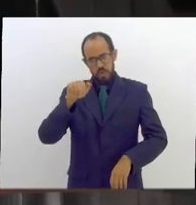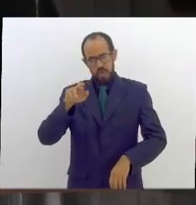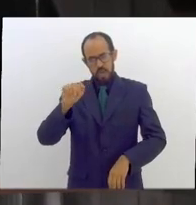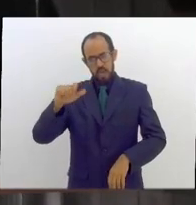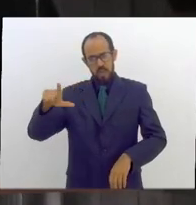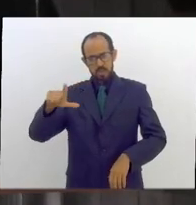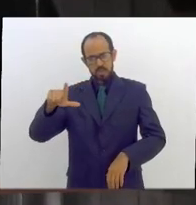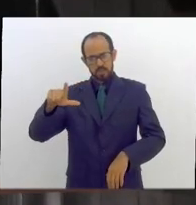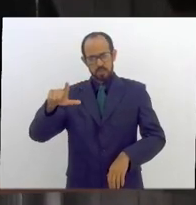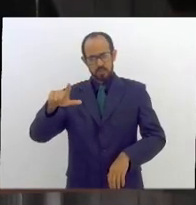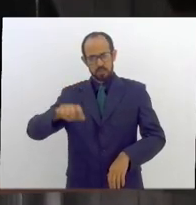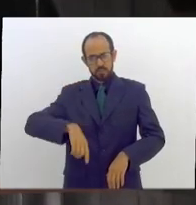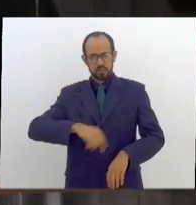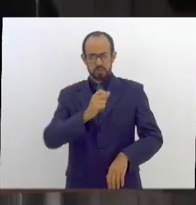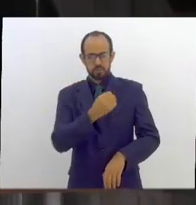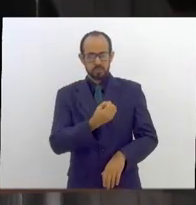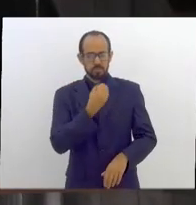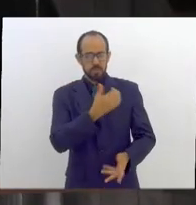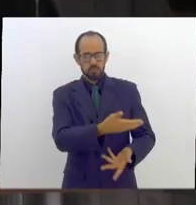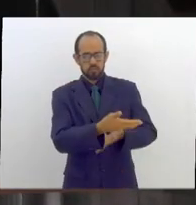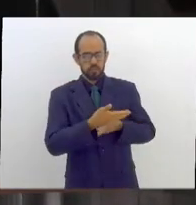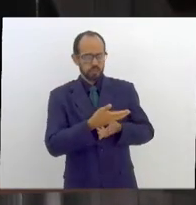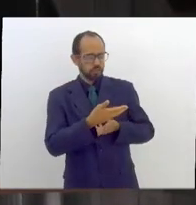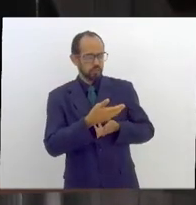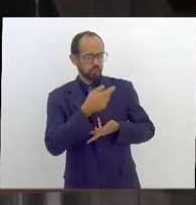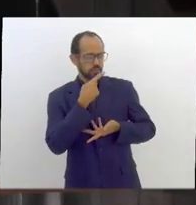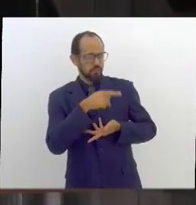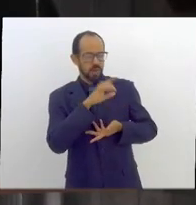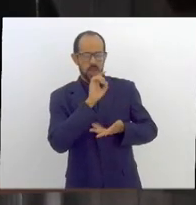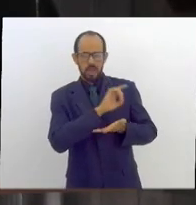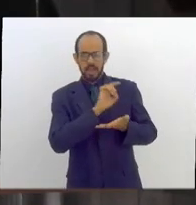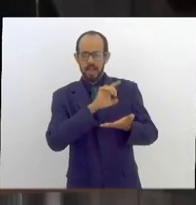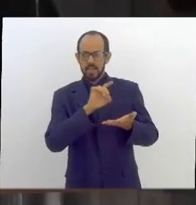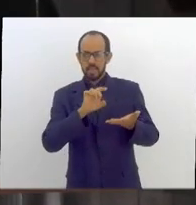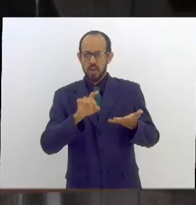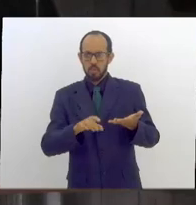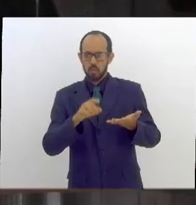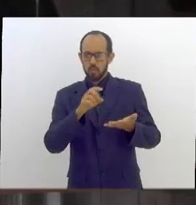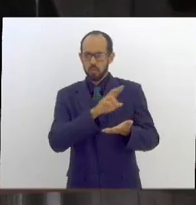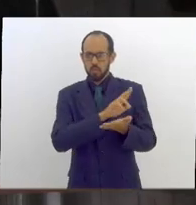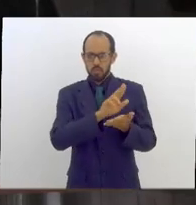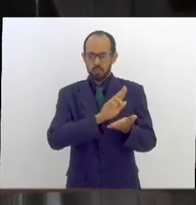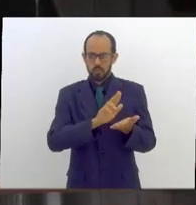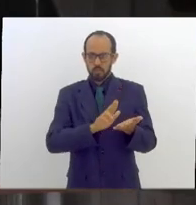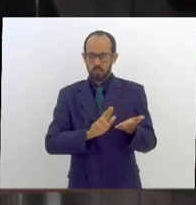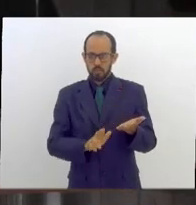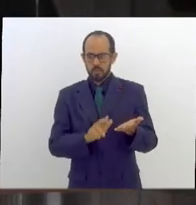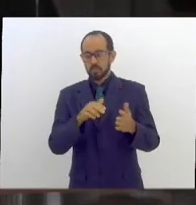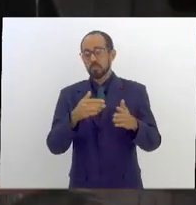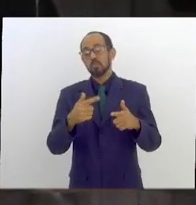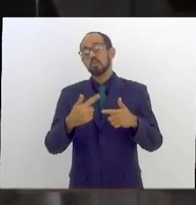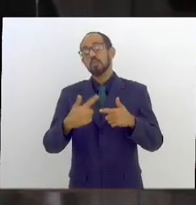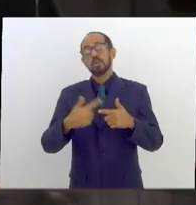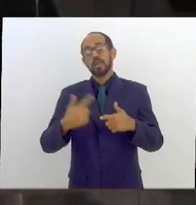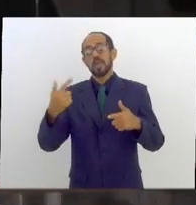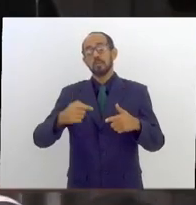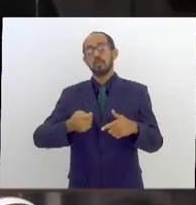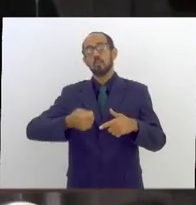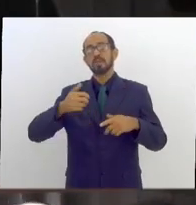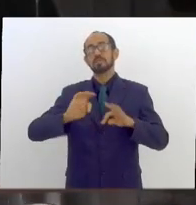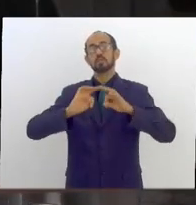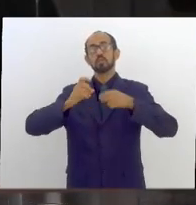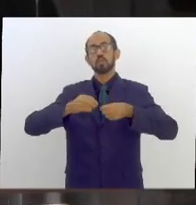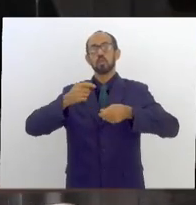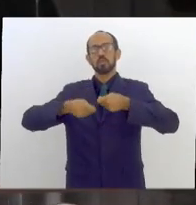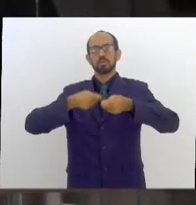bem-vindos. Não vou citá-los porque, felizmente, são quase todo o alto comando e